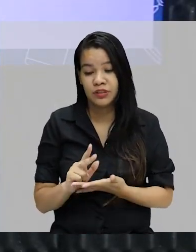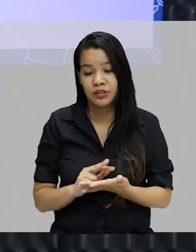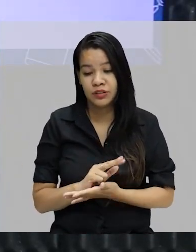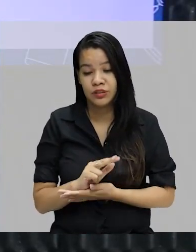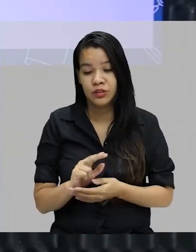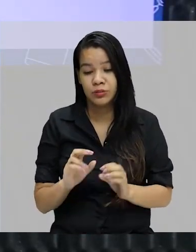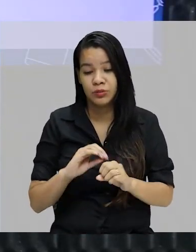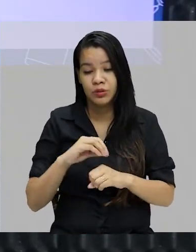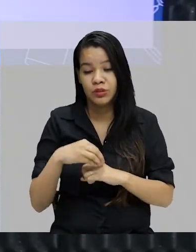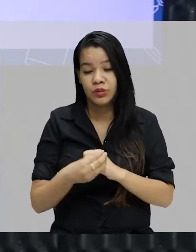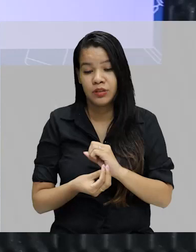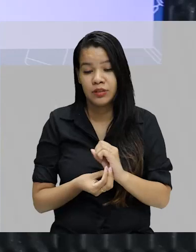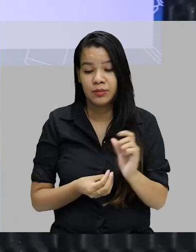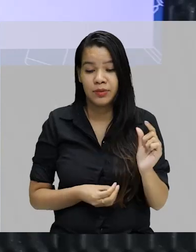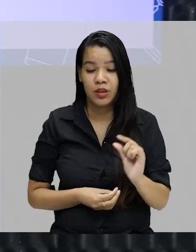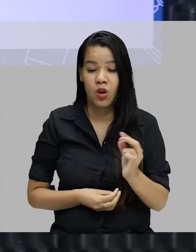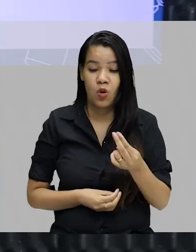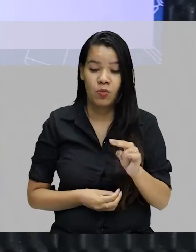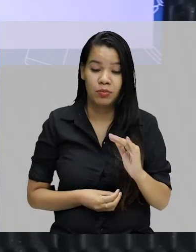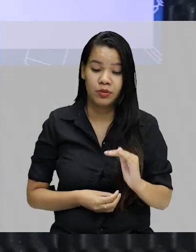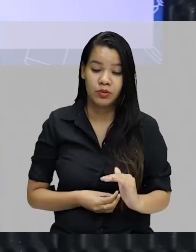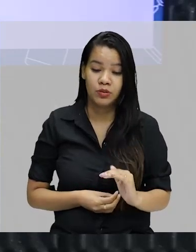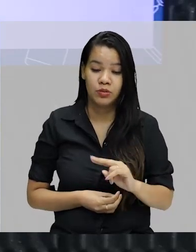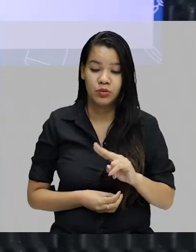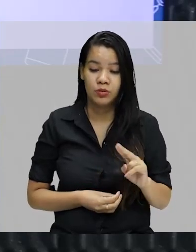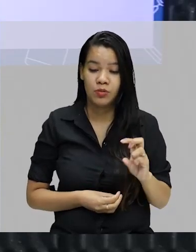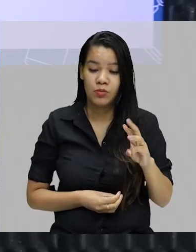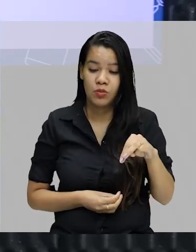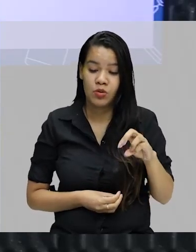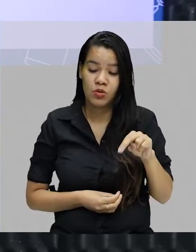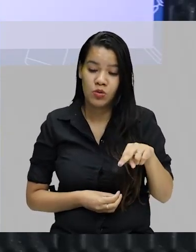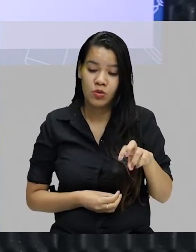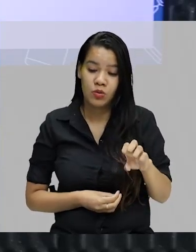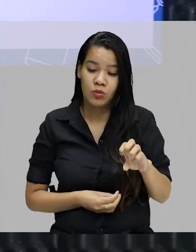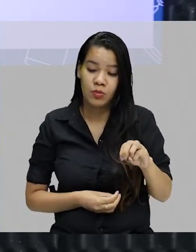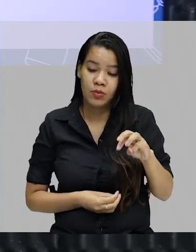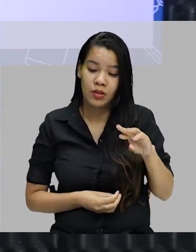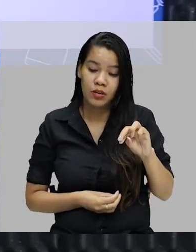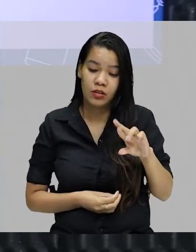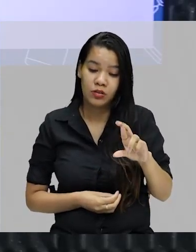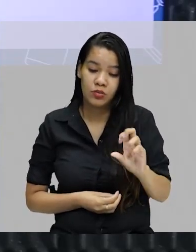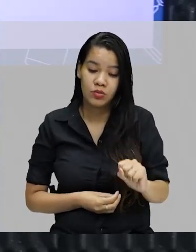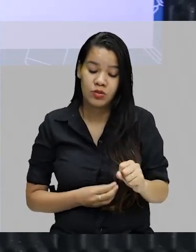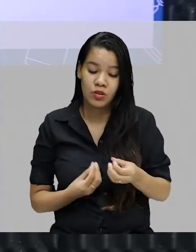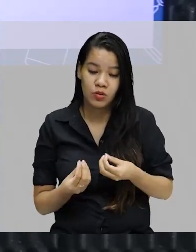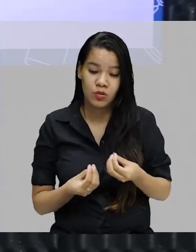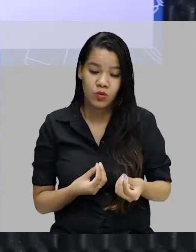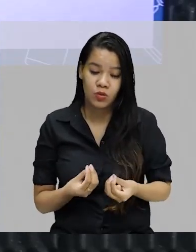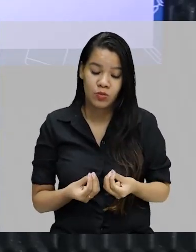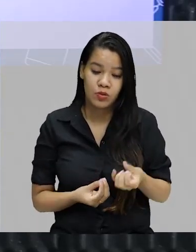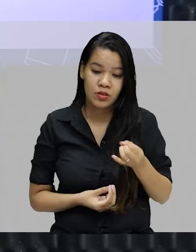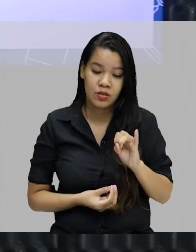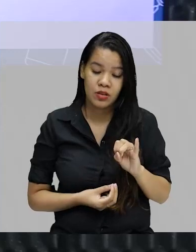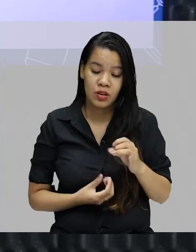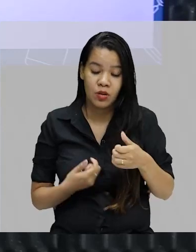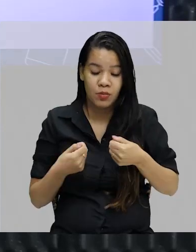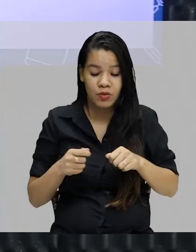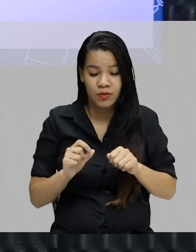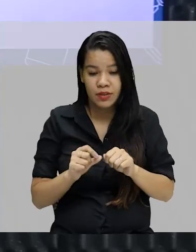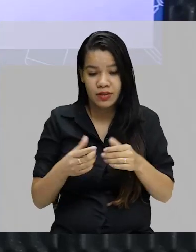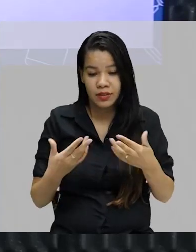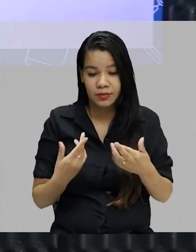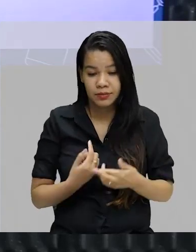moléculas menores, que vamos chamar de monômeros. Então, é como se eu posso fazer a